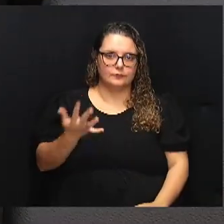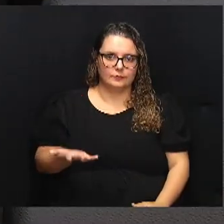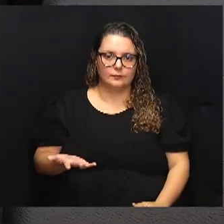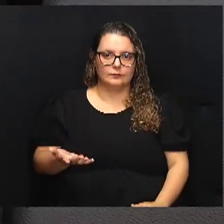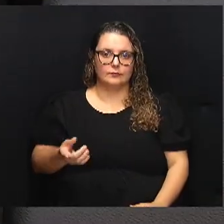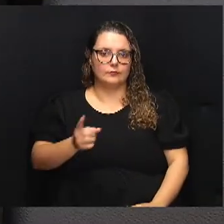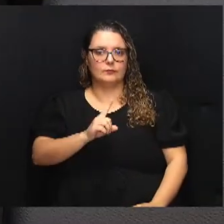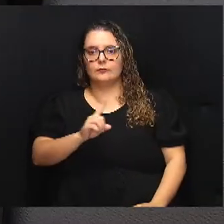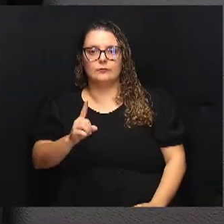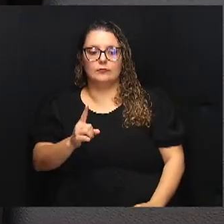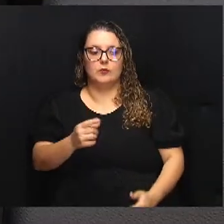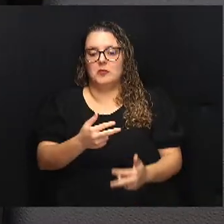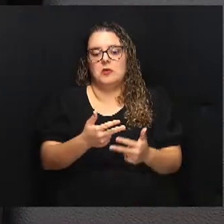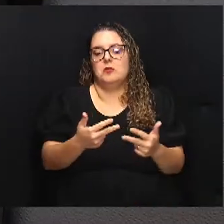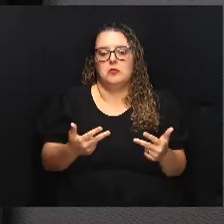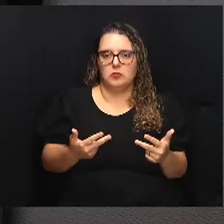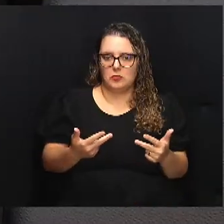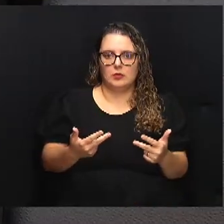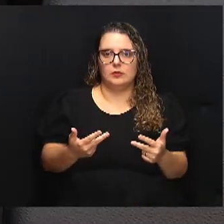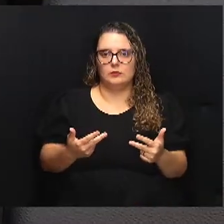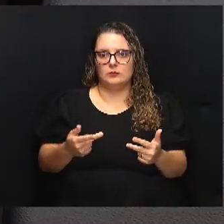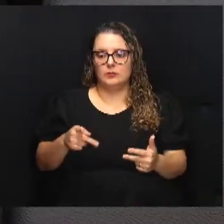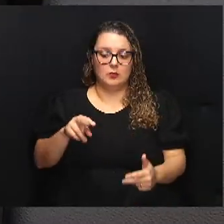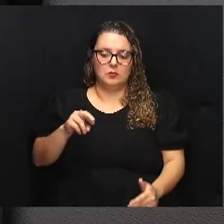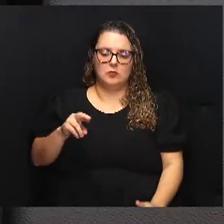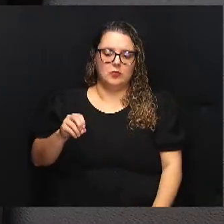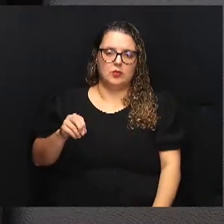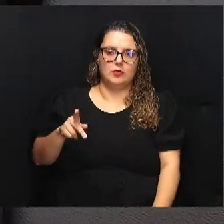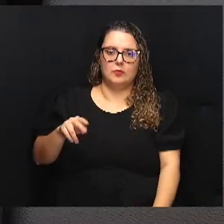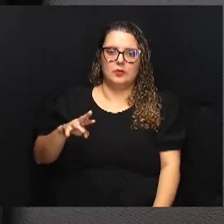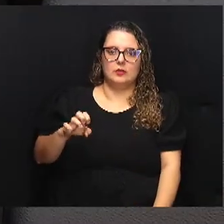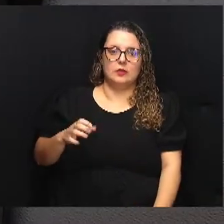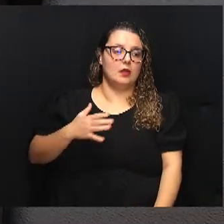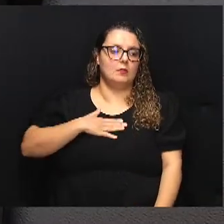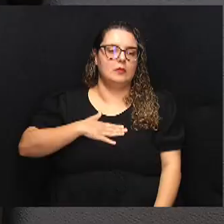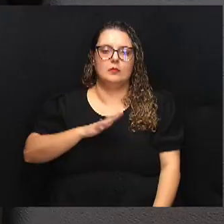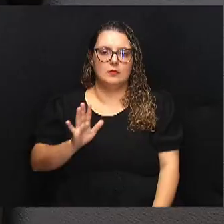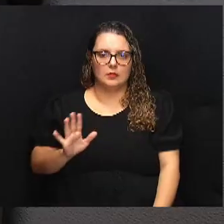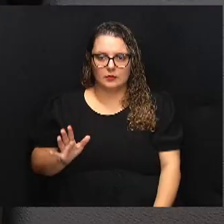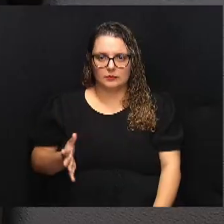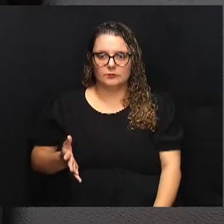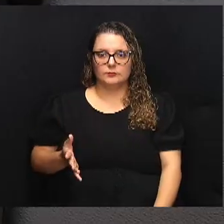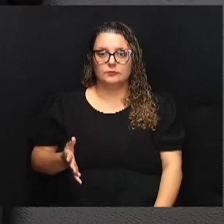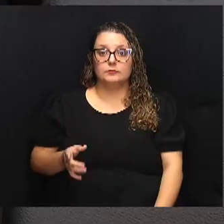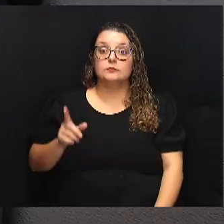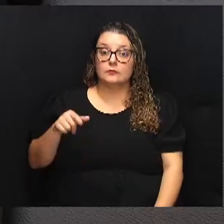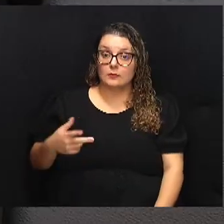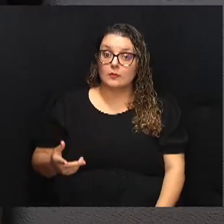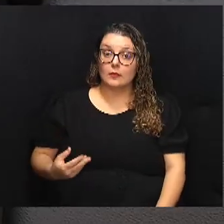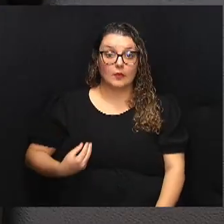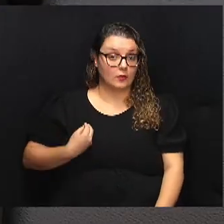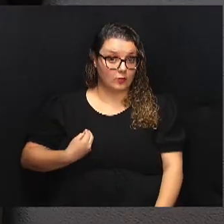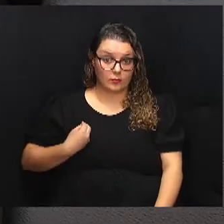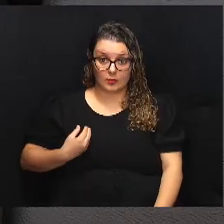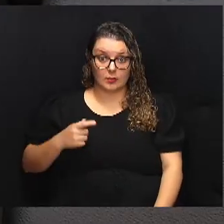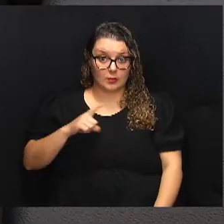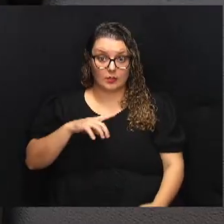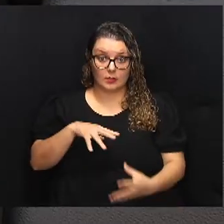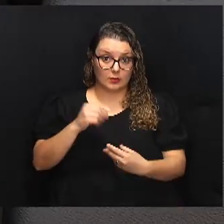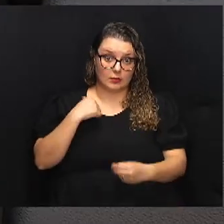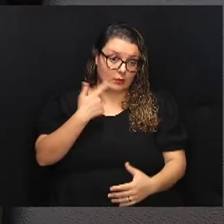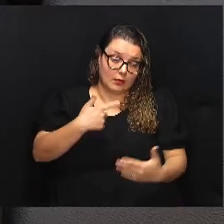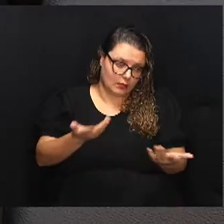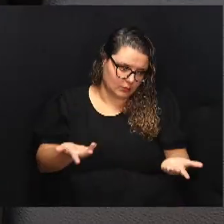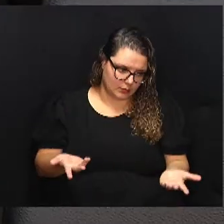não é uma coisa, né? Uma propriedade. Depois fala assim, é meu isso aqui, né? Mas ele é um ser que tem alma pra gente.